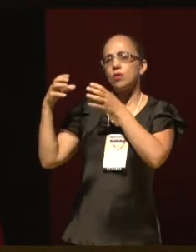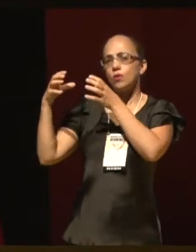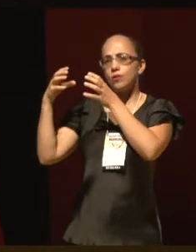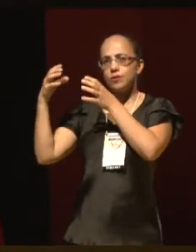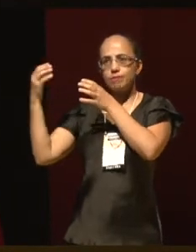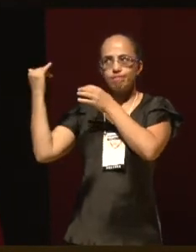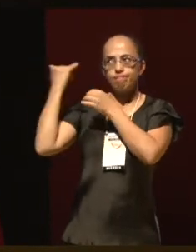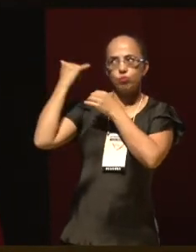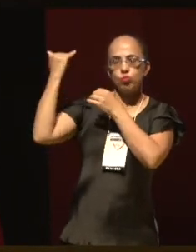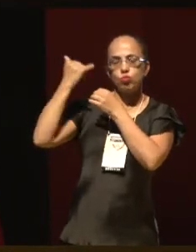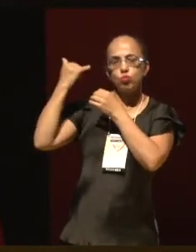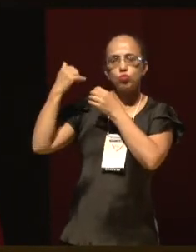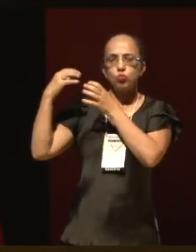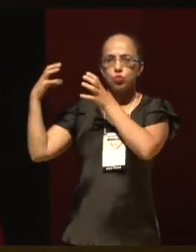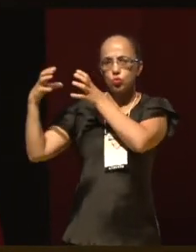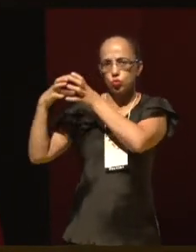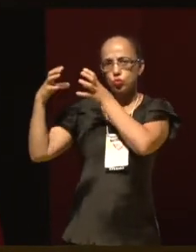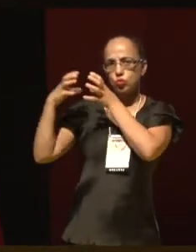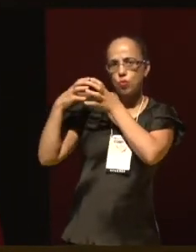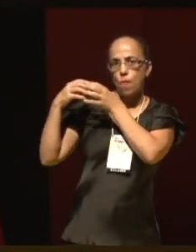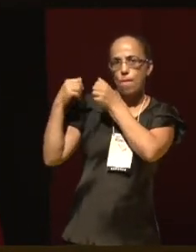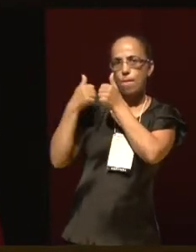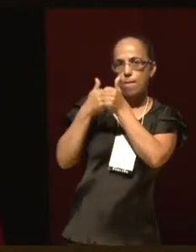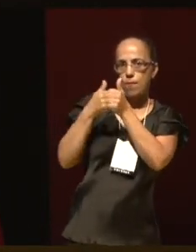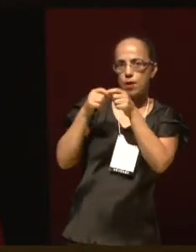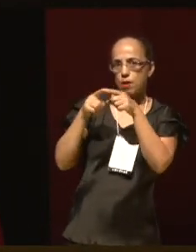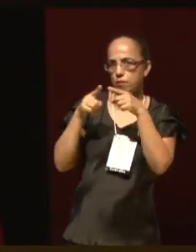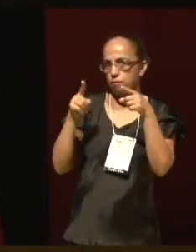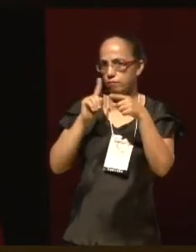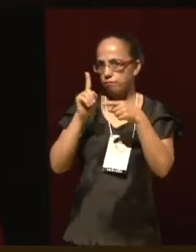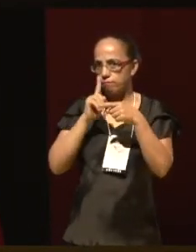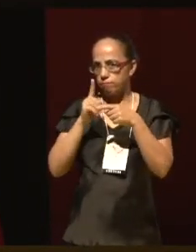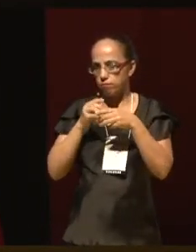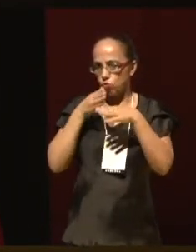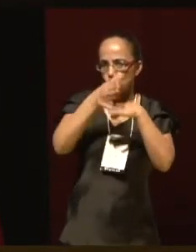não necessariamente influem as pessoas.